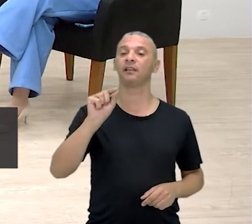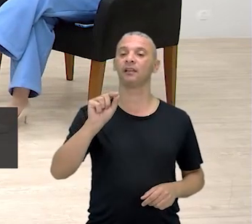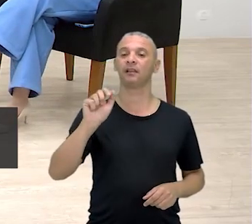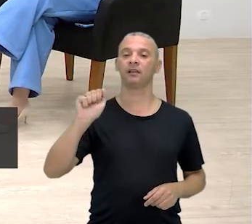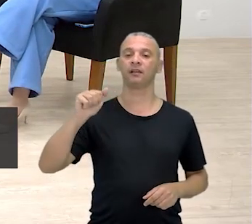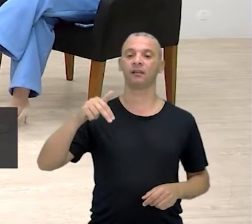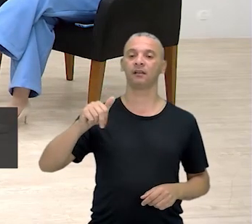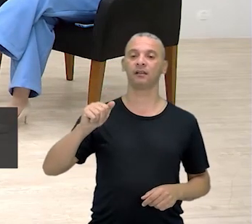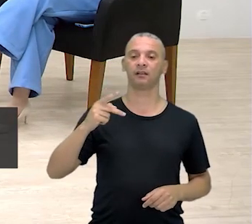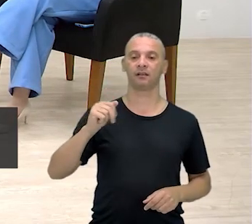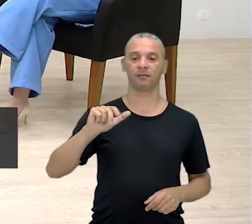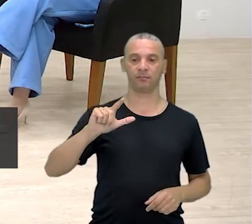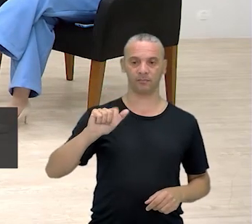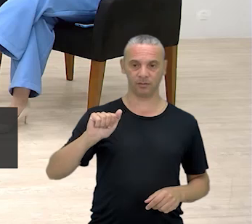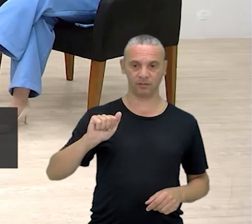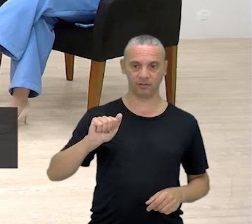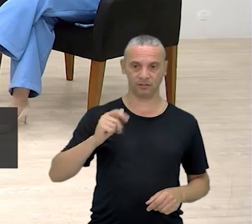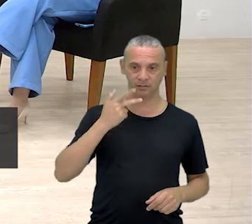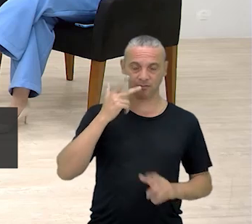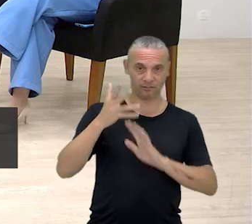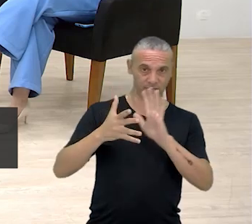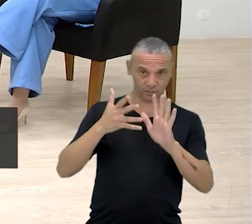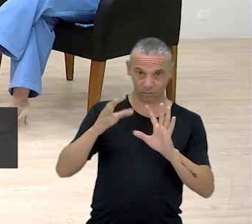Ana Paula Brode falou?